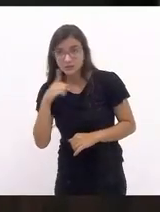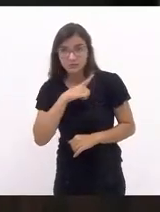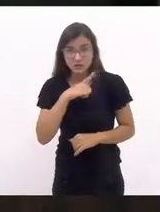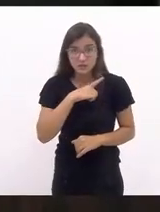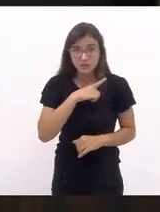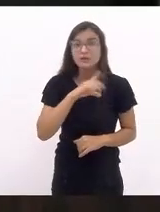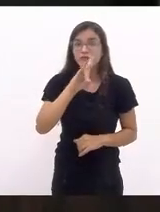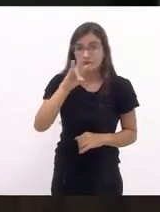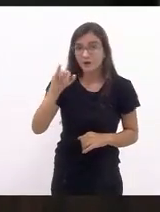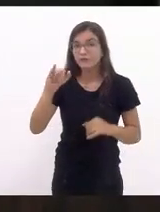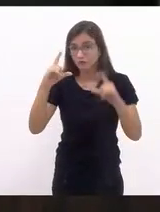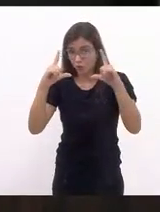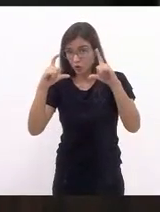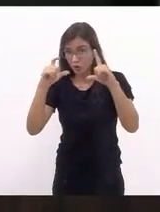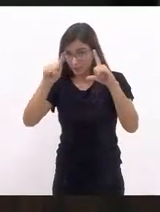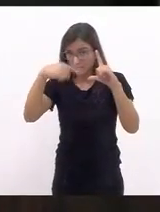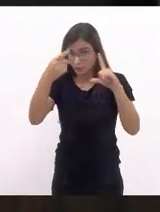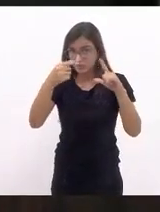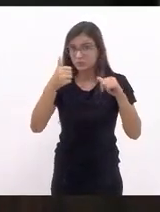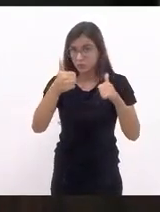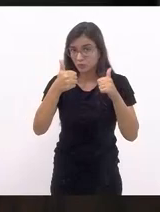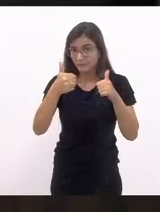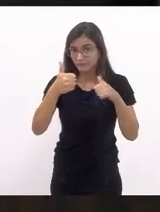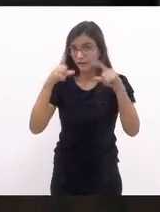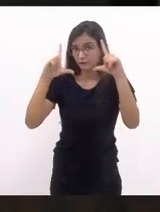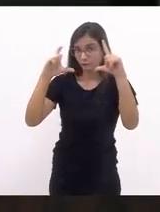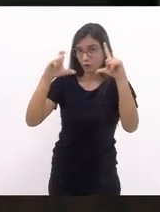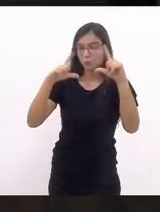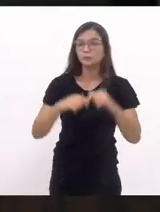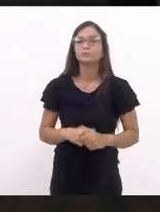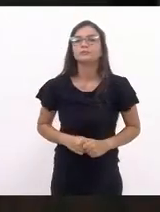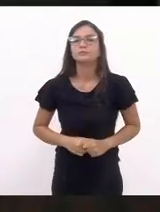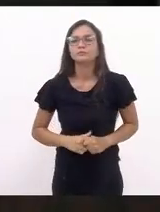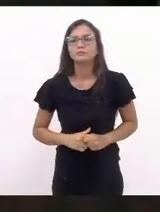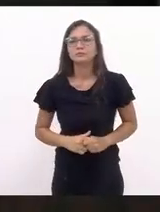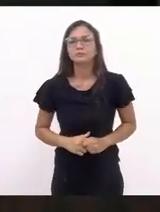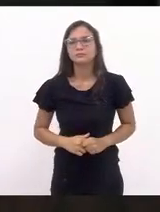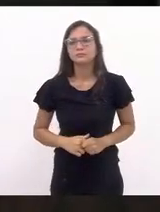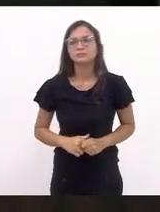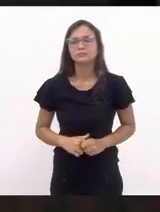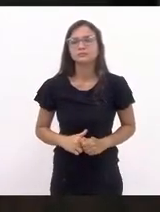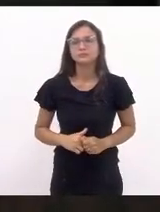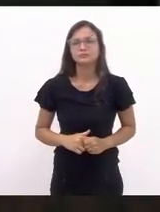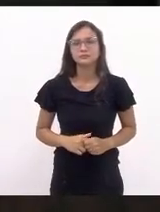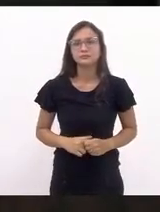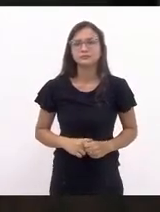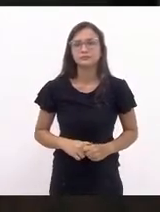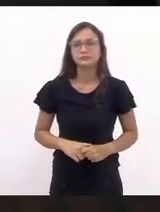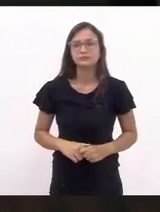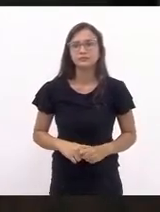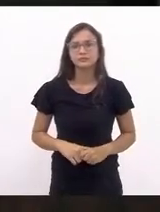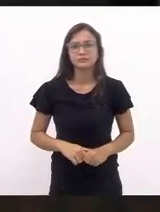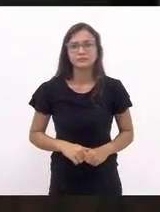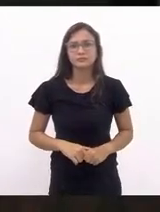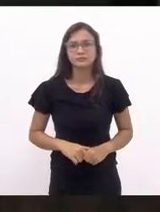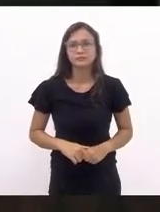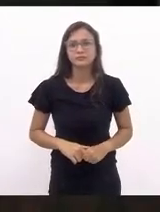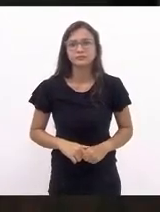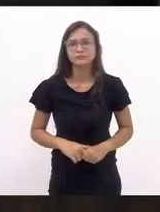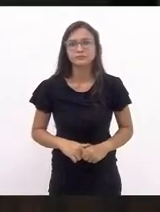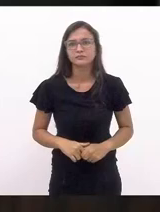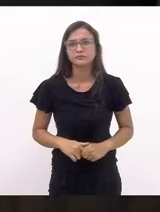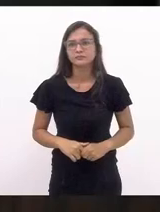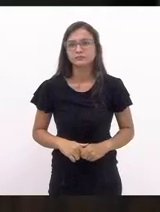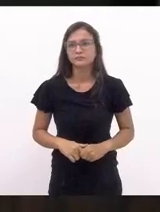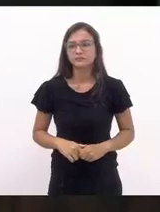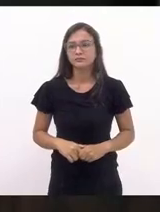que dá para tirar uma fotografia aqui bacana E então E aí